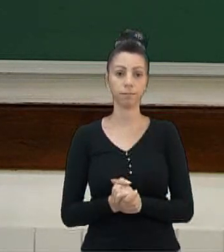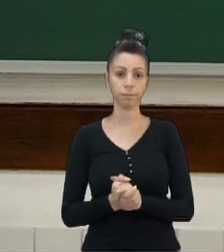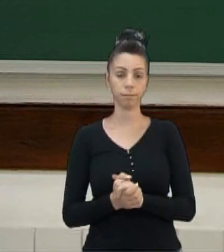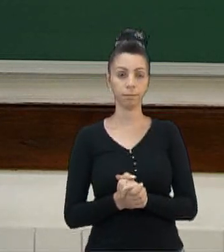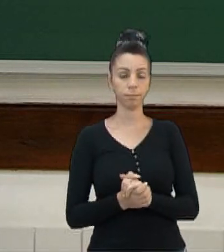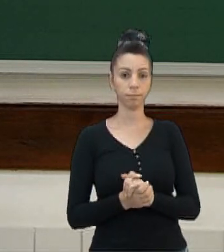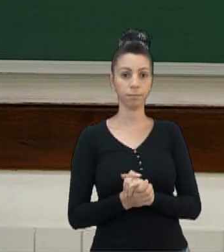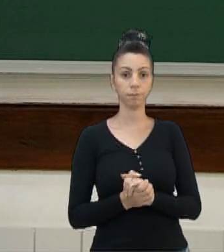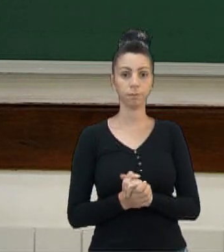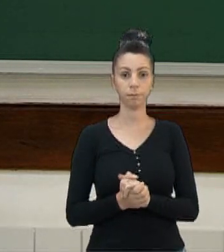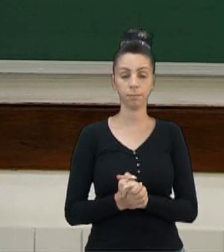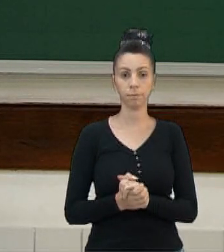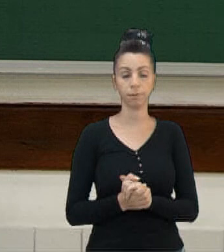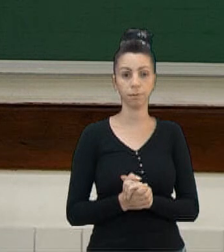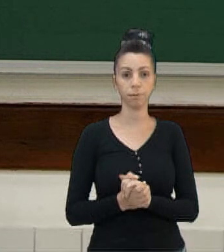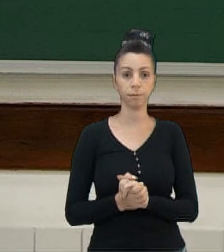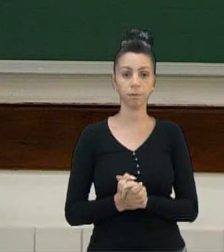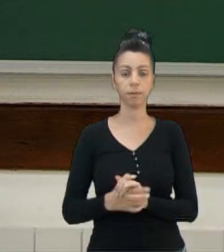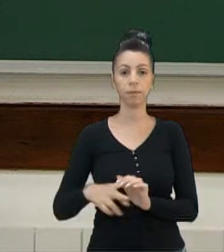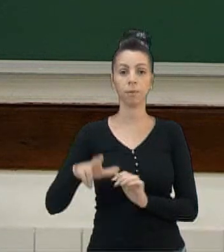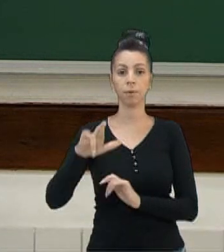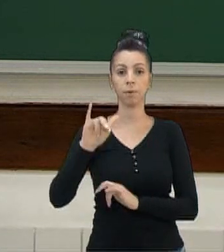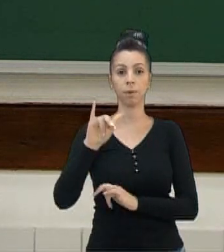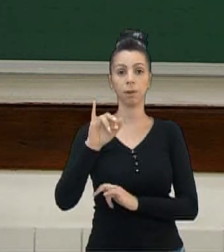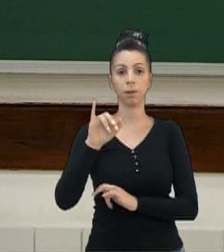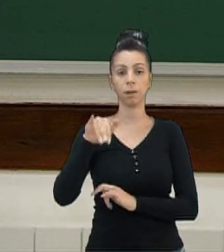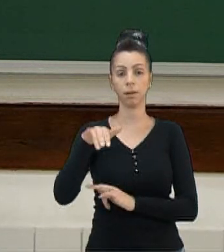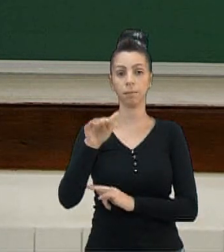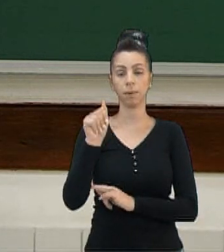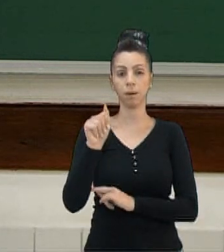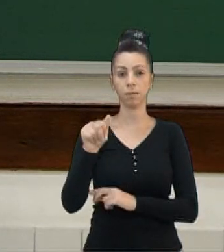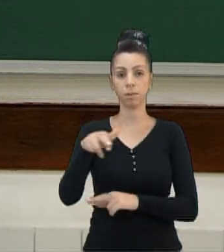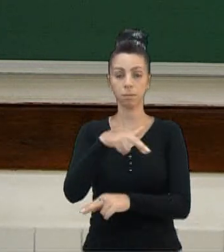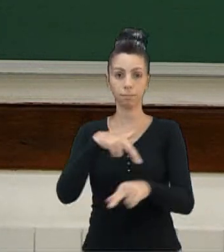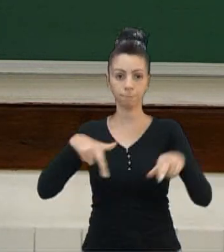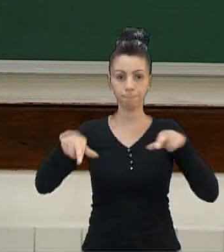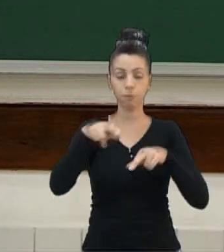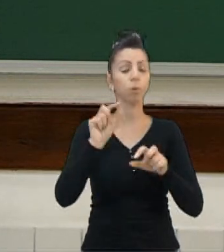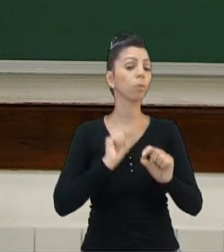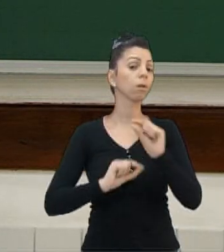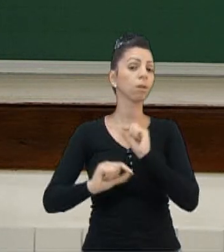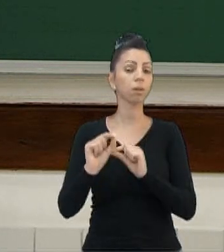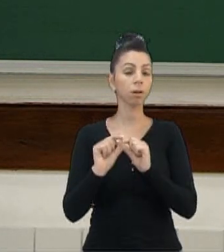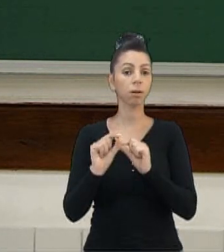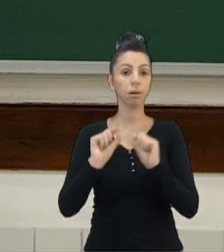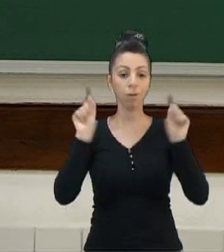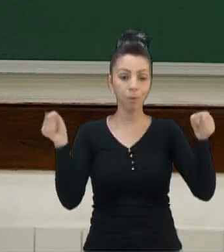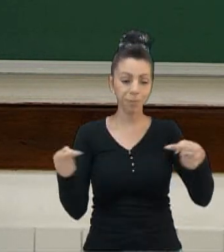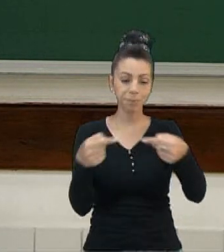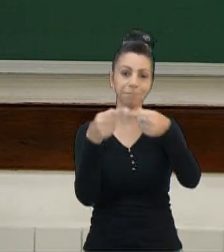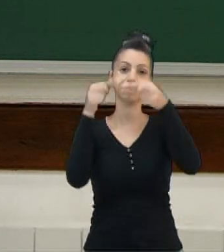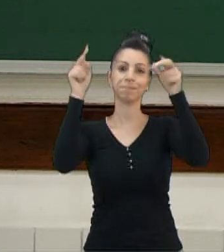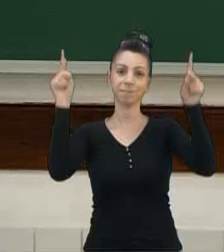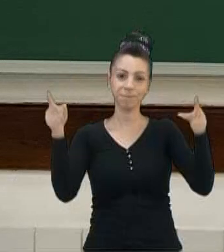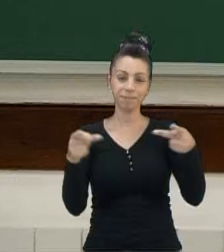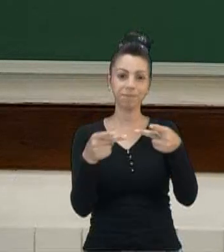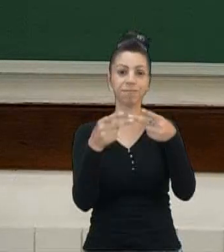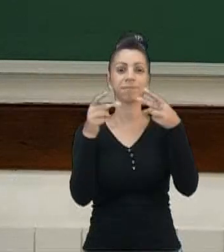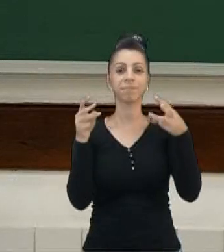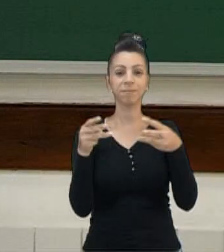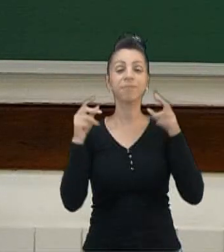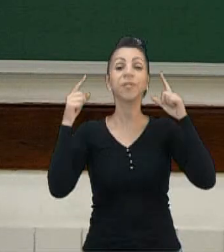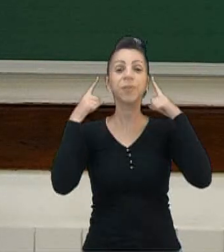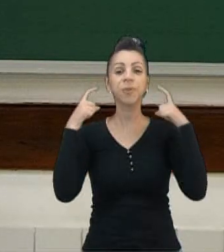né? Nós temos aí, muitas vezes, as rimas. O que são as rimas? Combinações sonoras. Nem sempre,